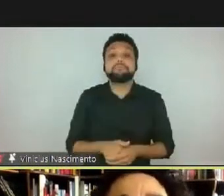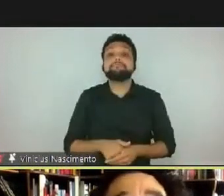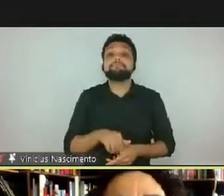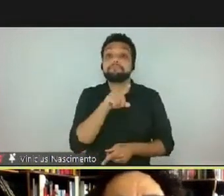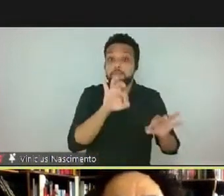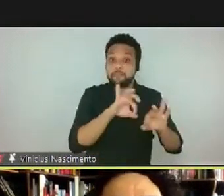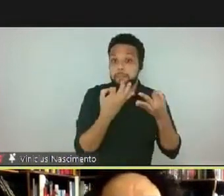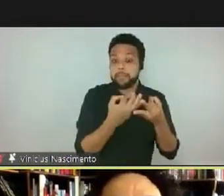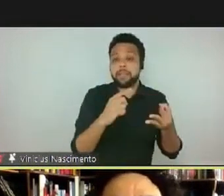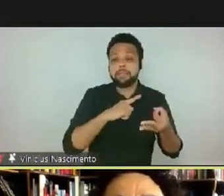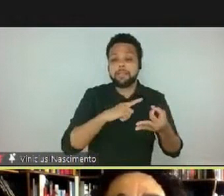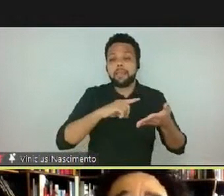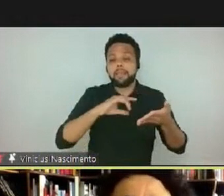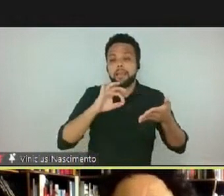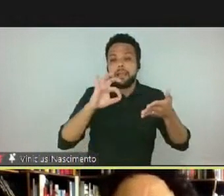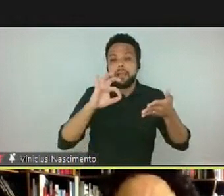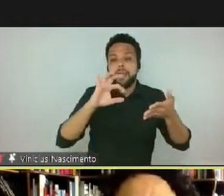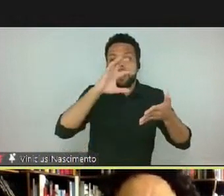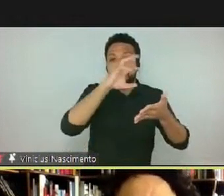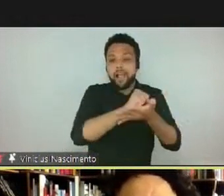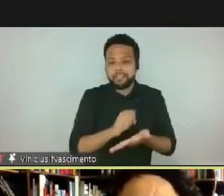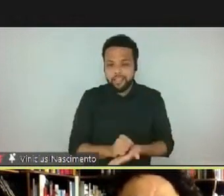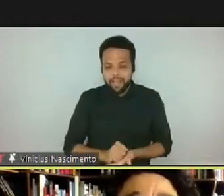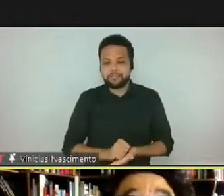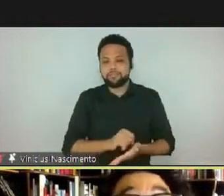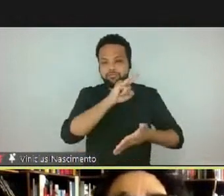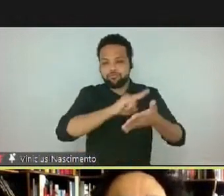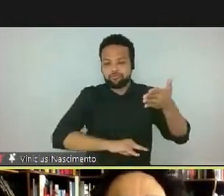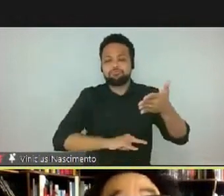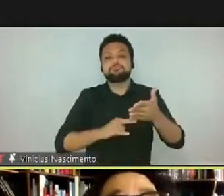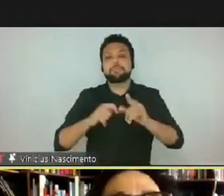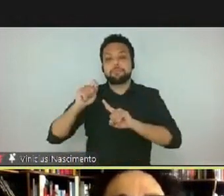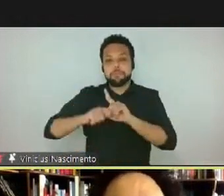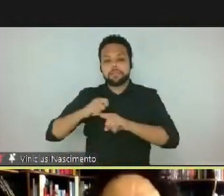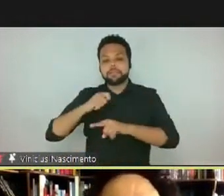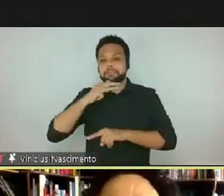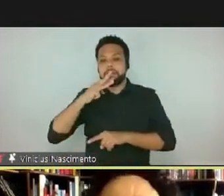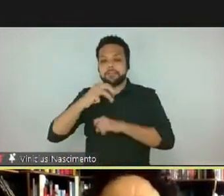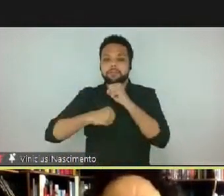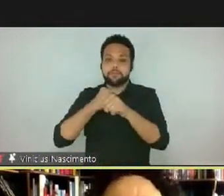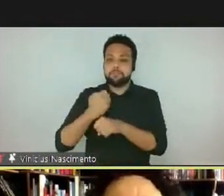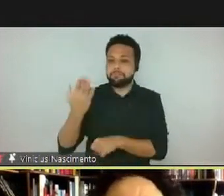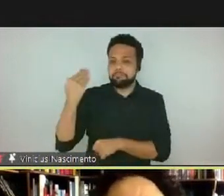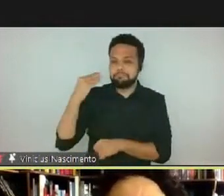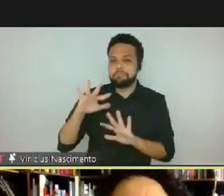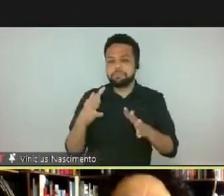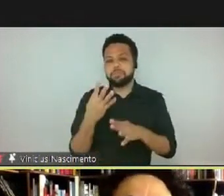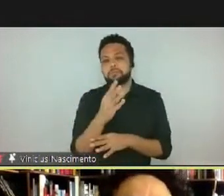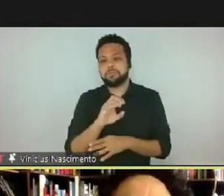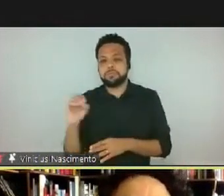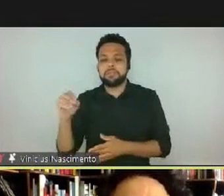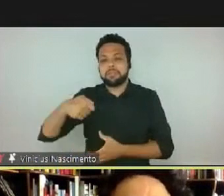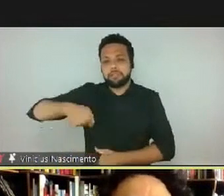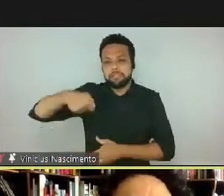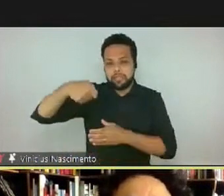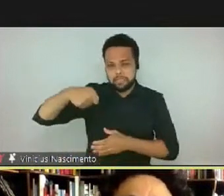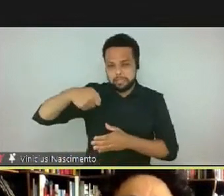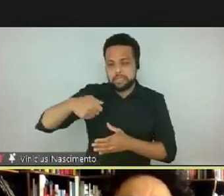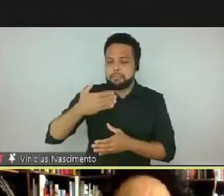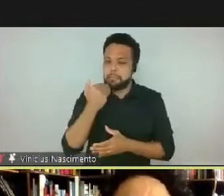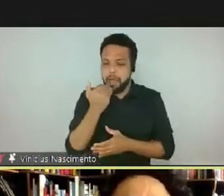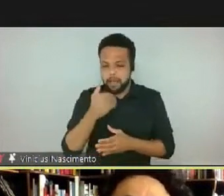garantir mensalmente, desde março do ano passado, ao menos 400 cestas. A gente tem